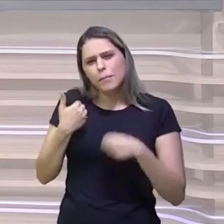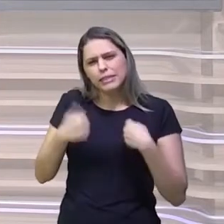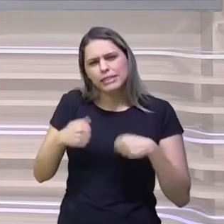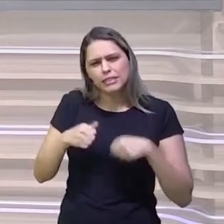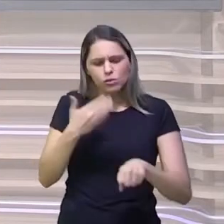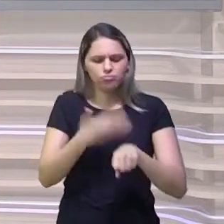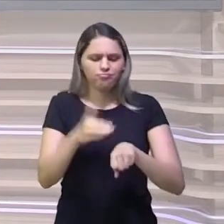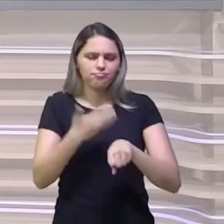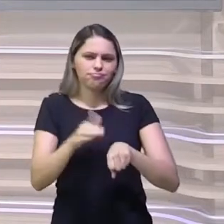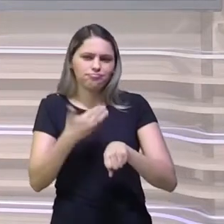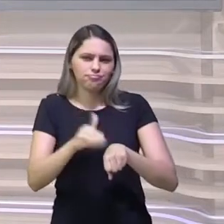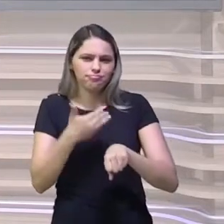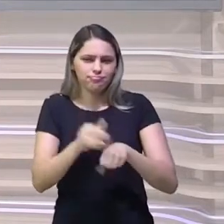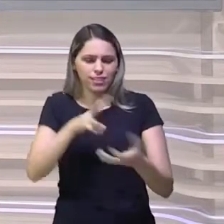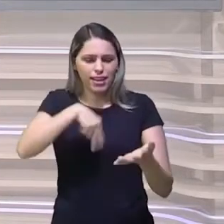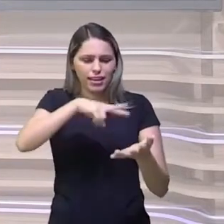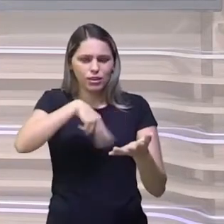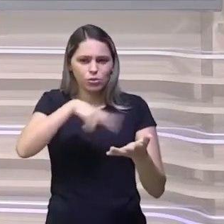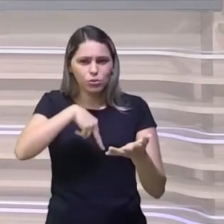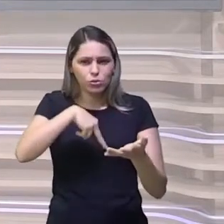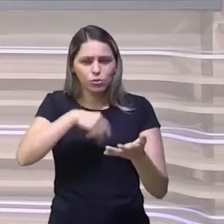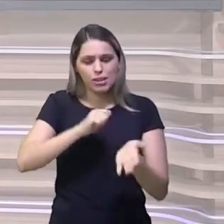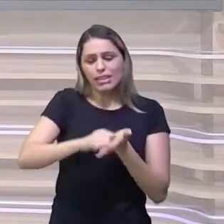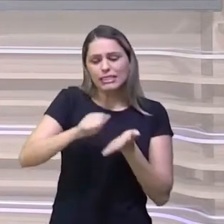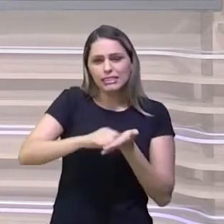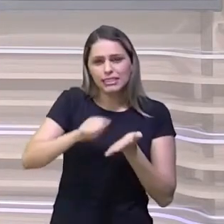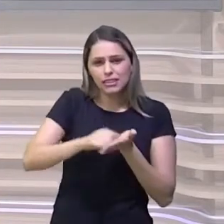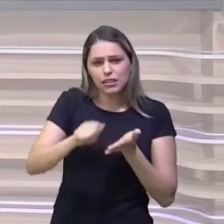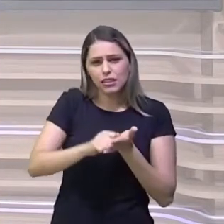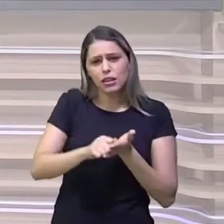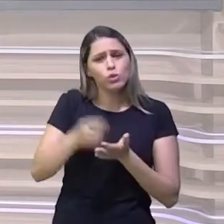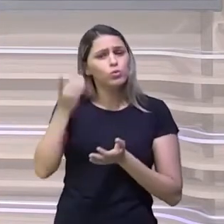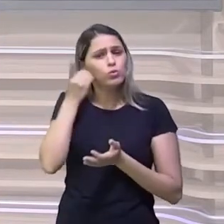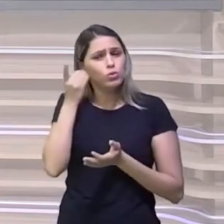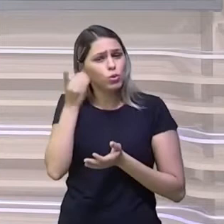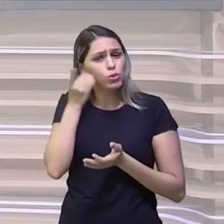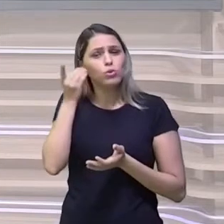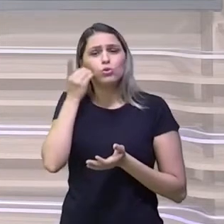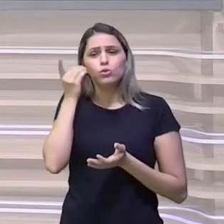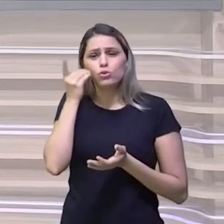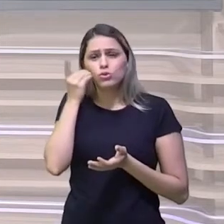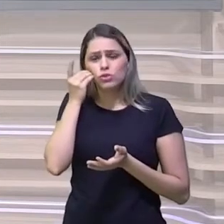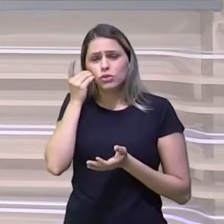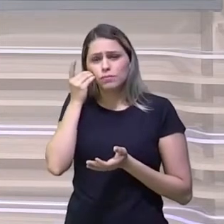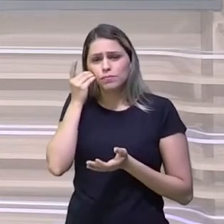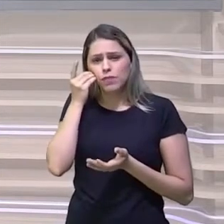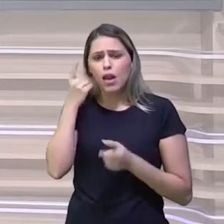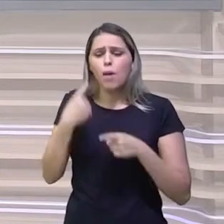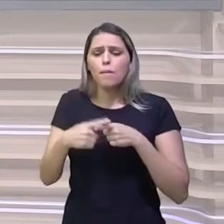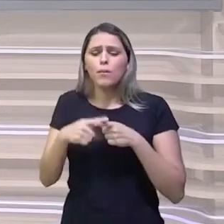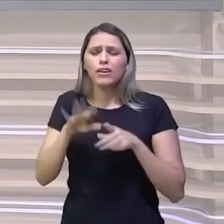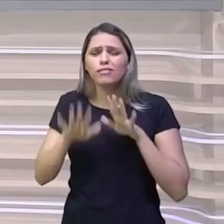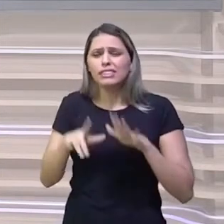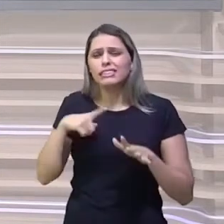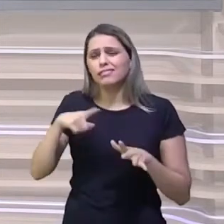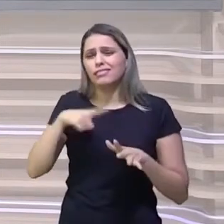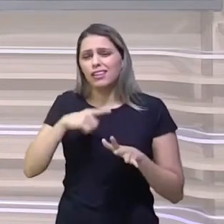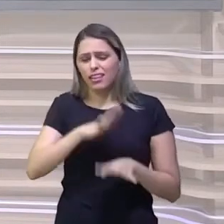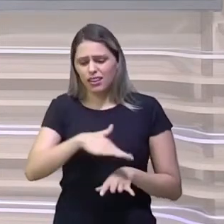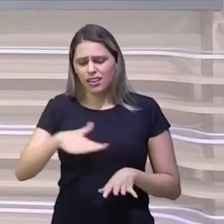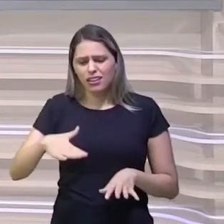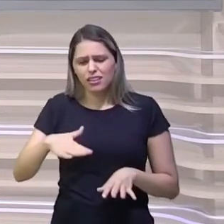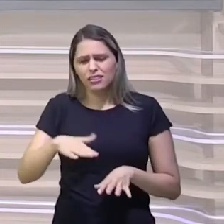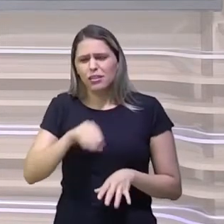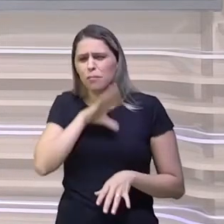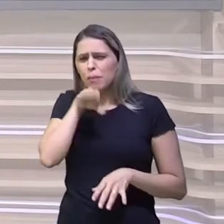escritas, ditados, praticamente diariamente. Tem crianças que falam bastante errado. E